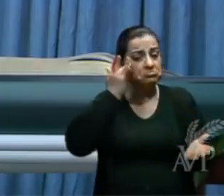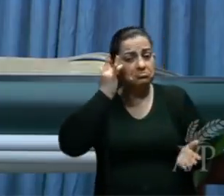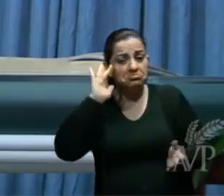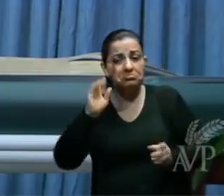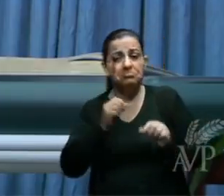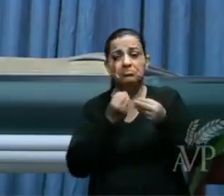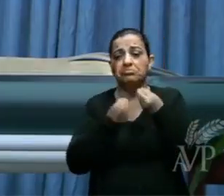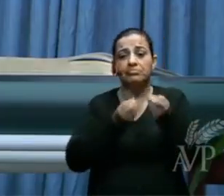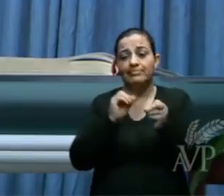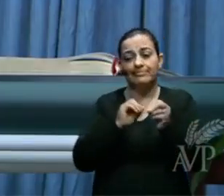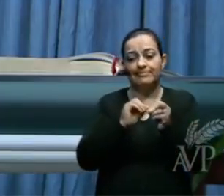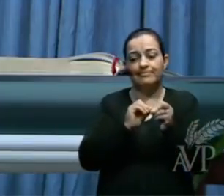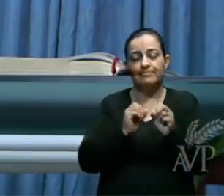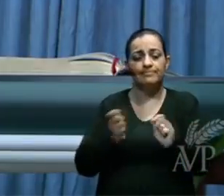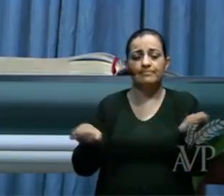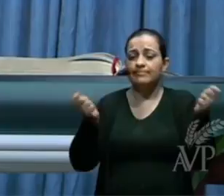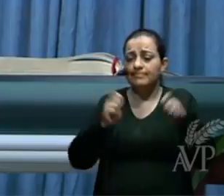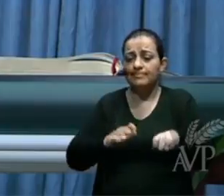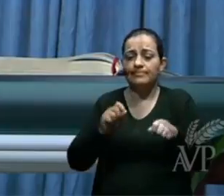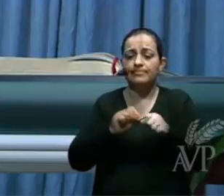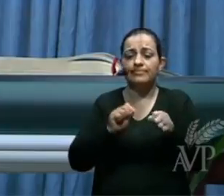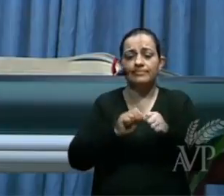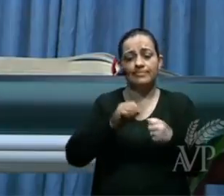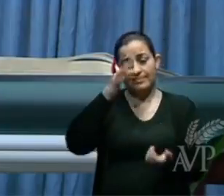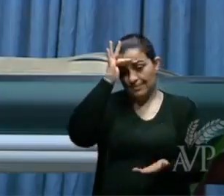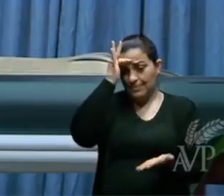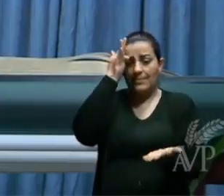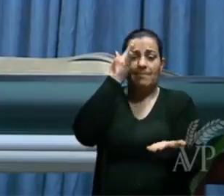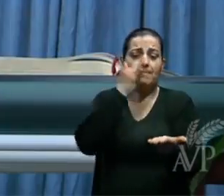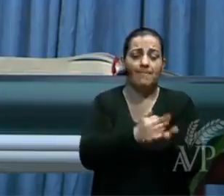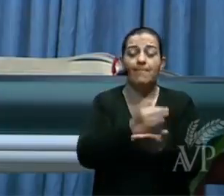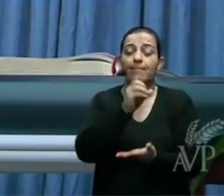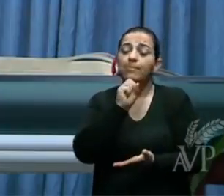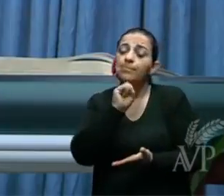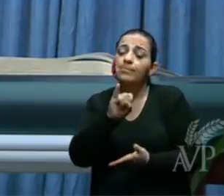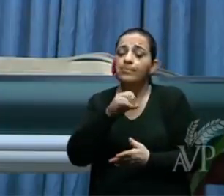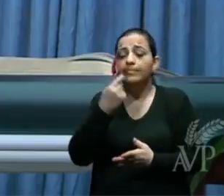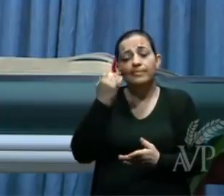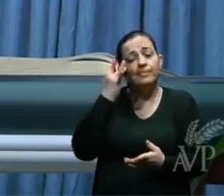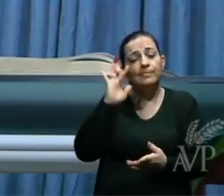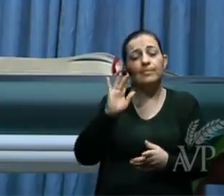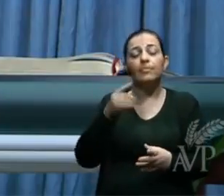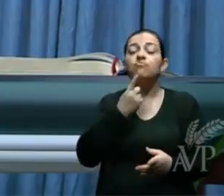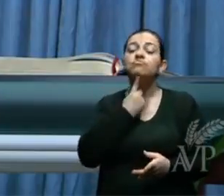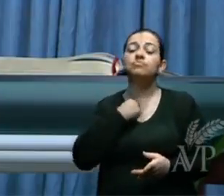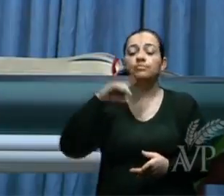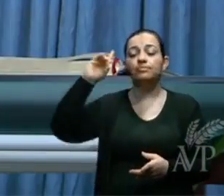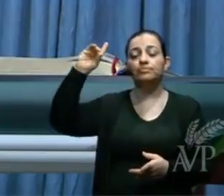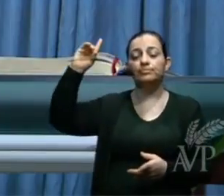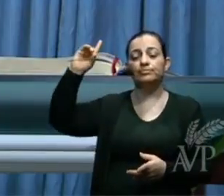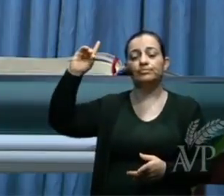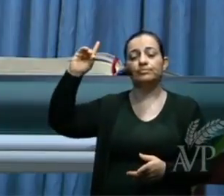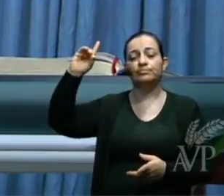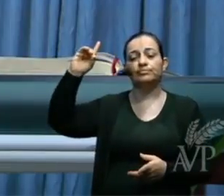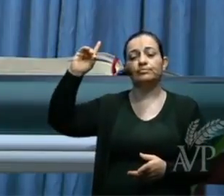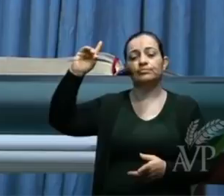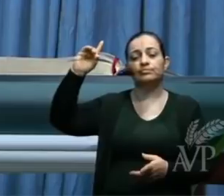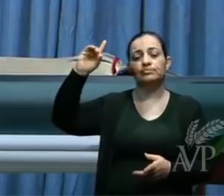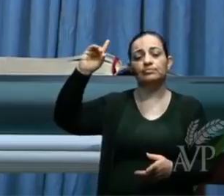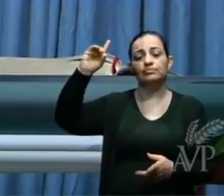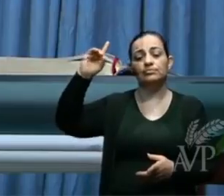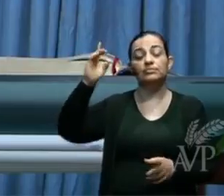o que fazer não podemos ter fé até que saibamos qual é a vontade de deus e